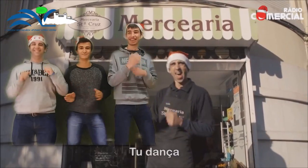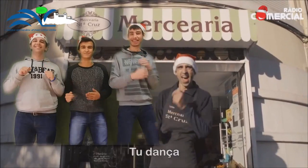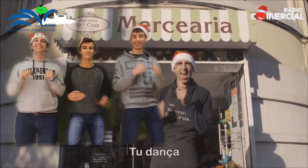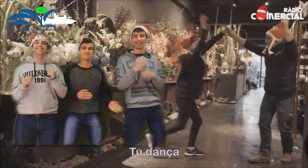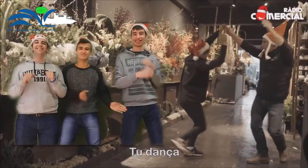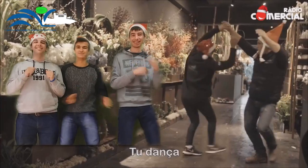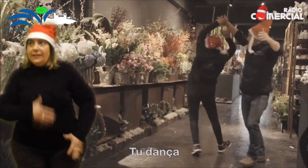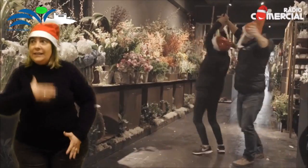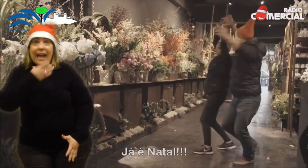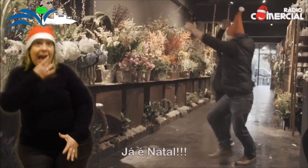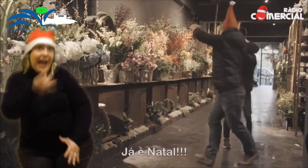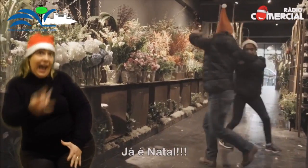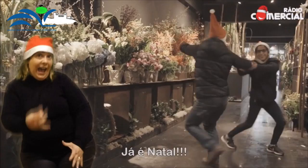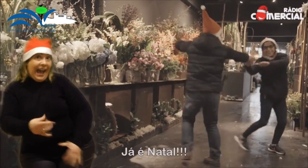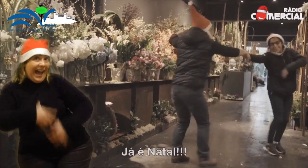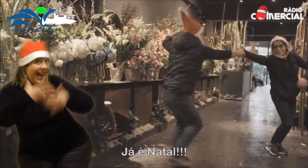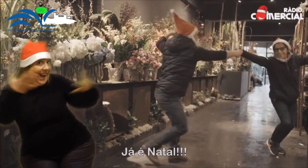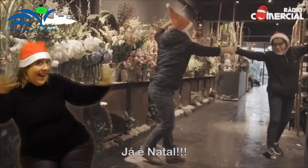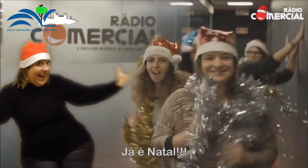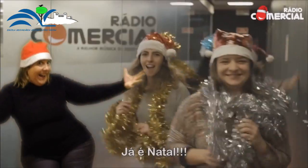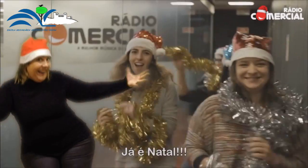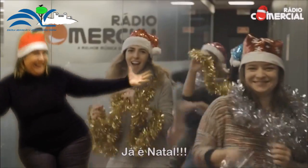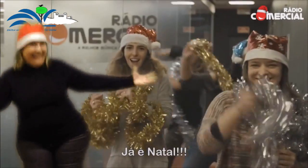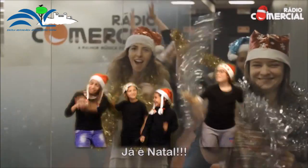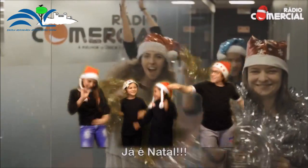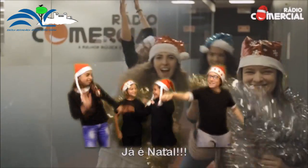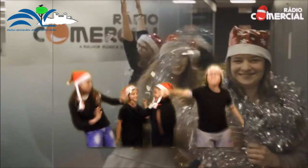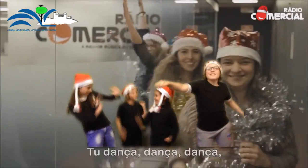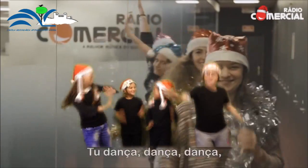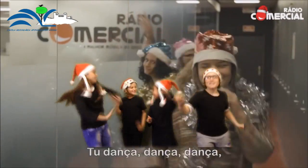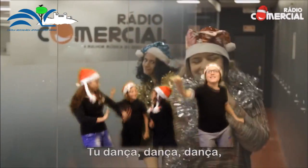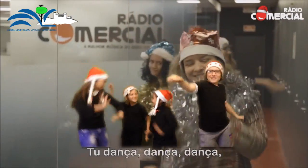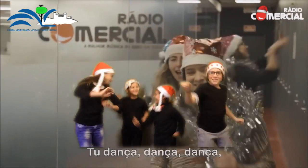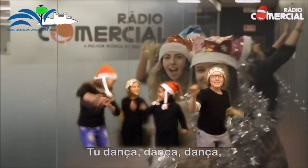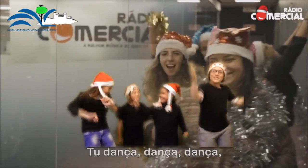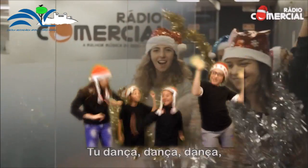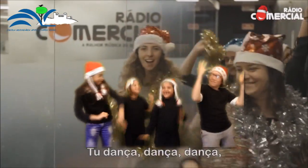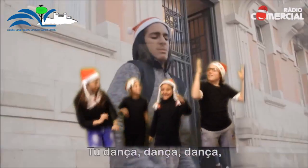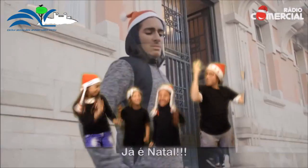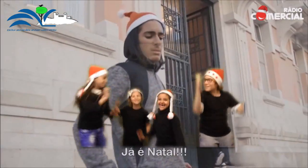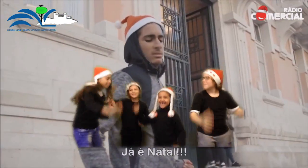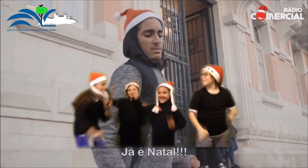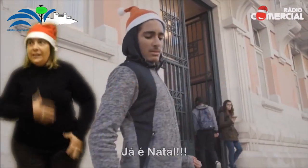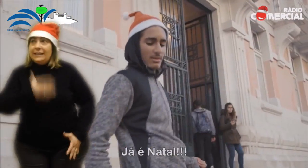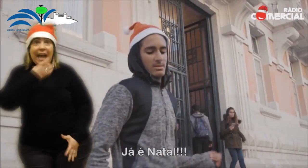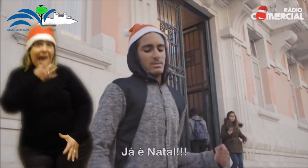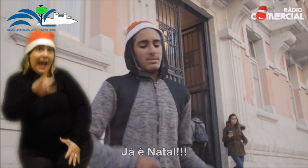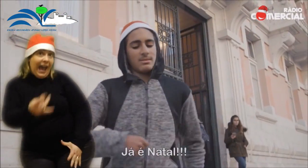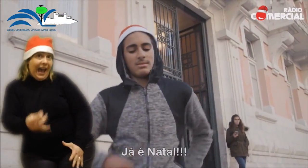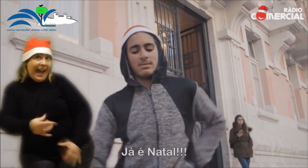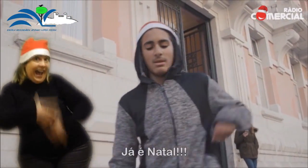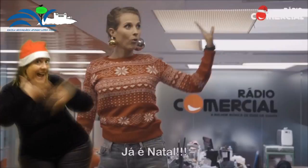Tu dança. Já é Natal. Tu dança, dança, dança. Já